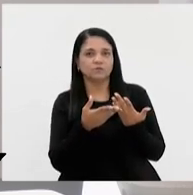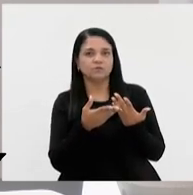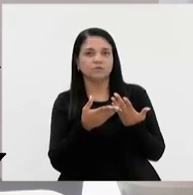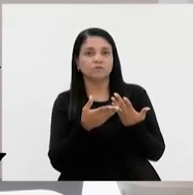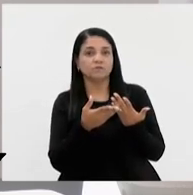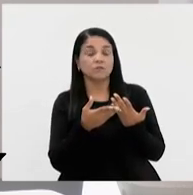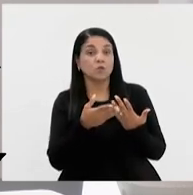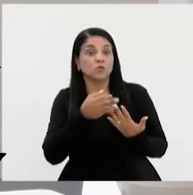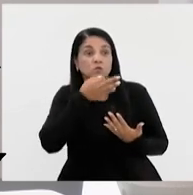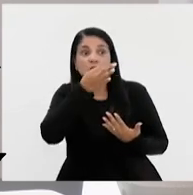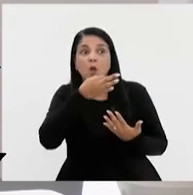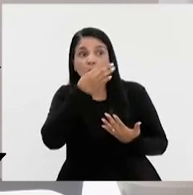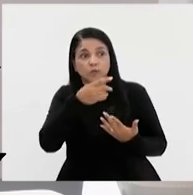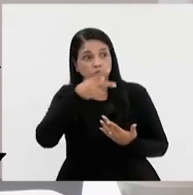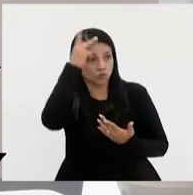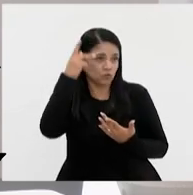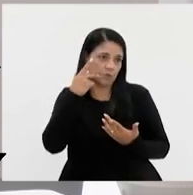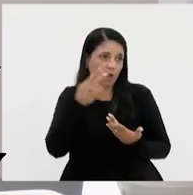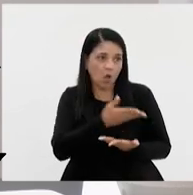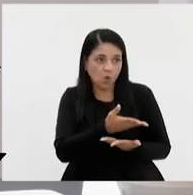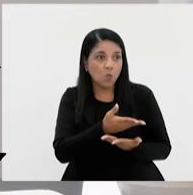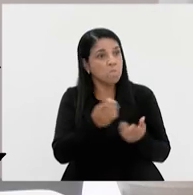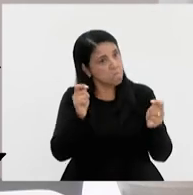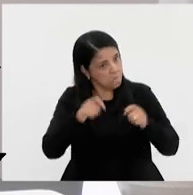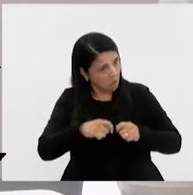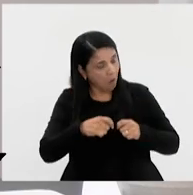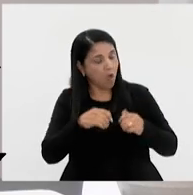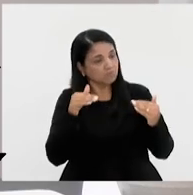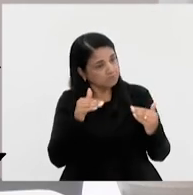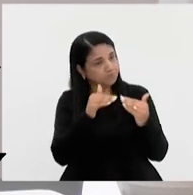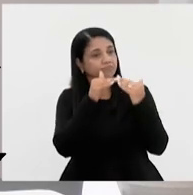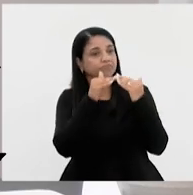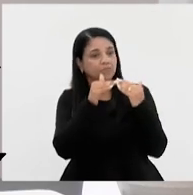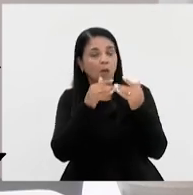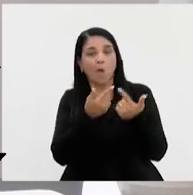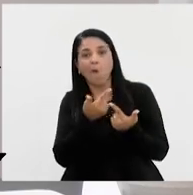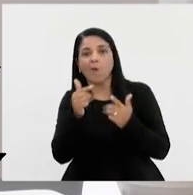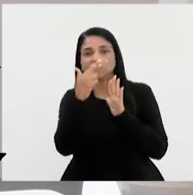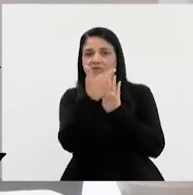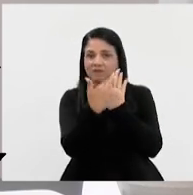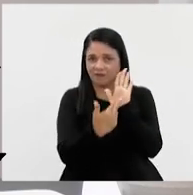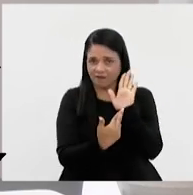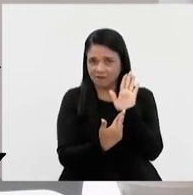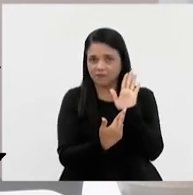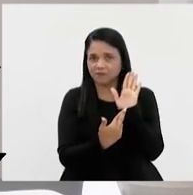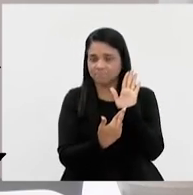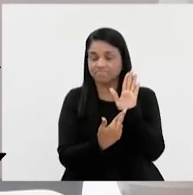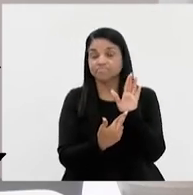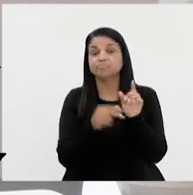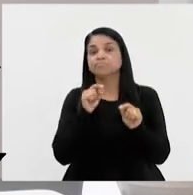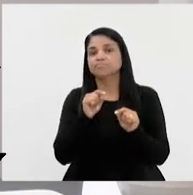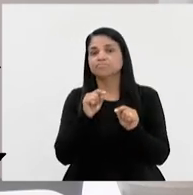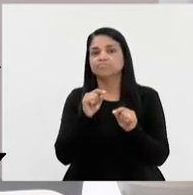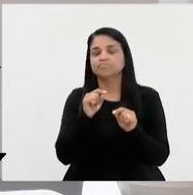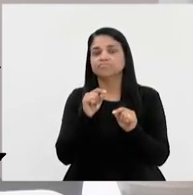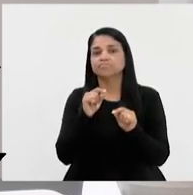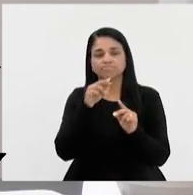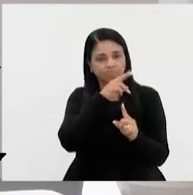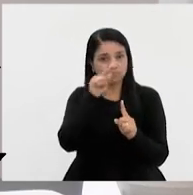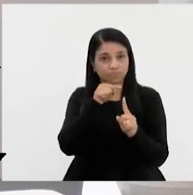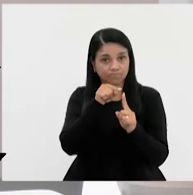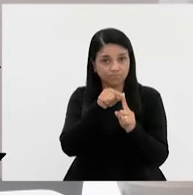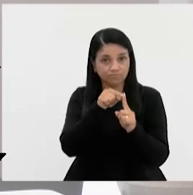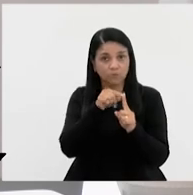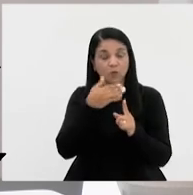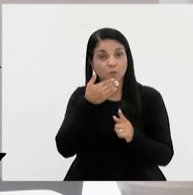os argumentos do deputado Luiz Paulo, não. Pode-se chegar num consenso criando um outro critério, mas o grande cerne da questão, que era